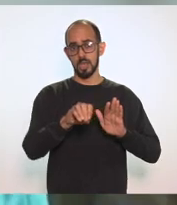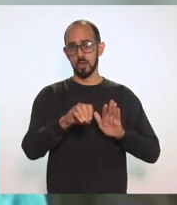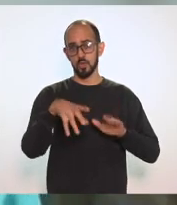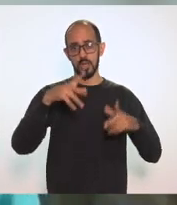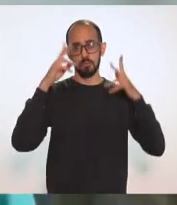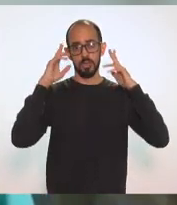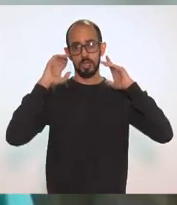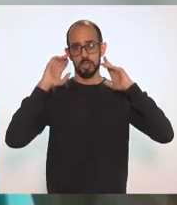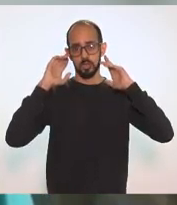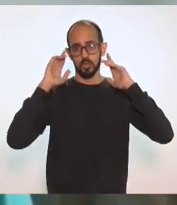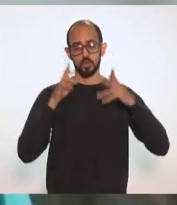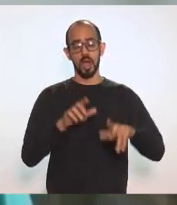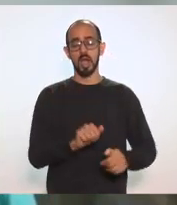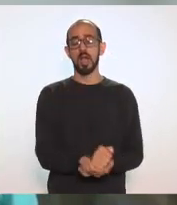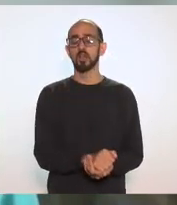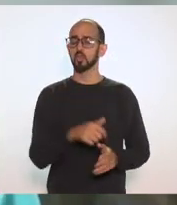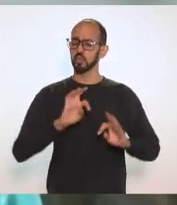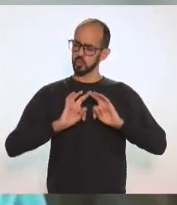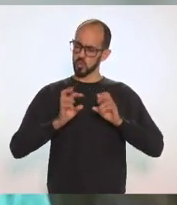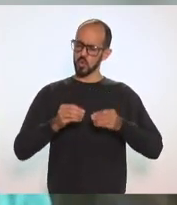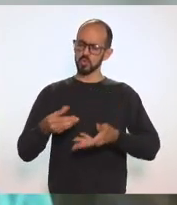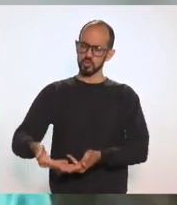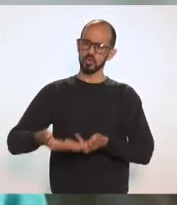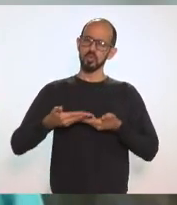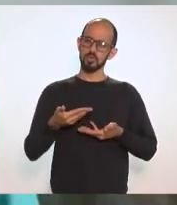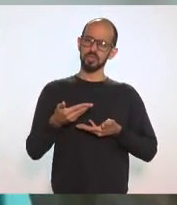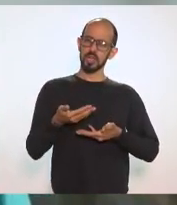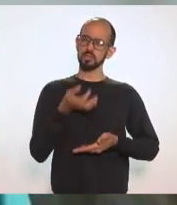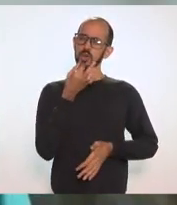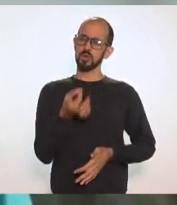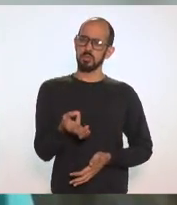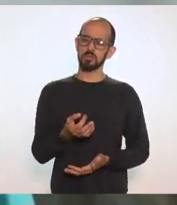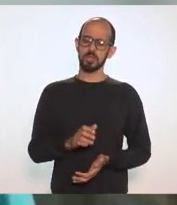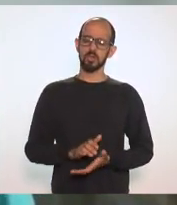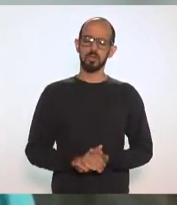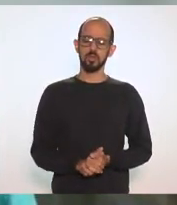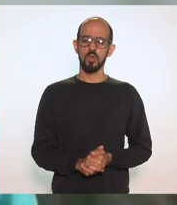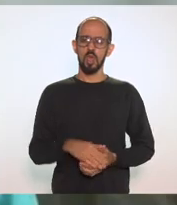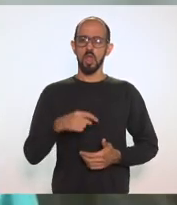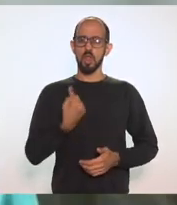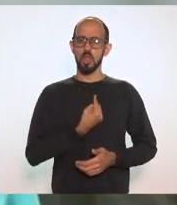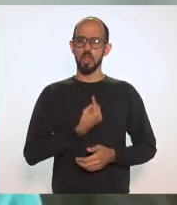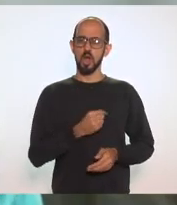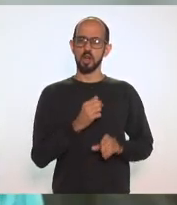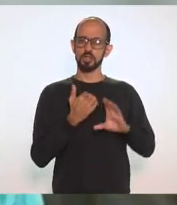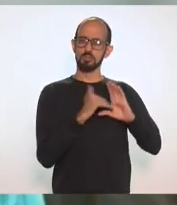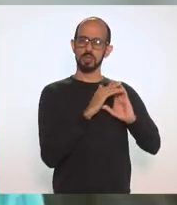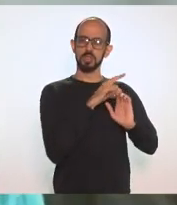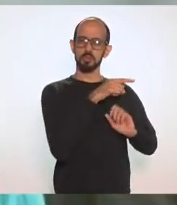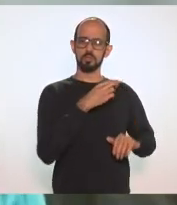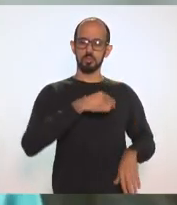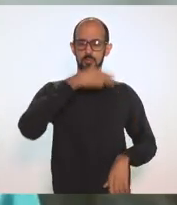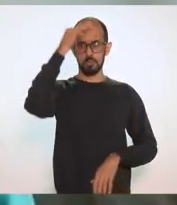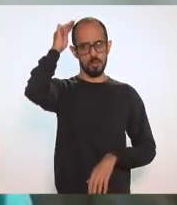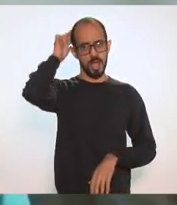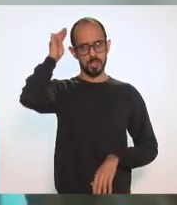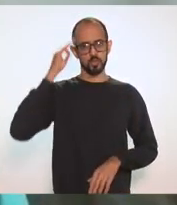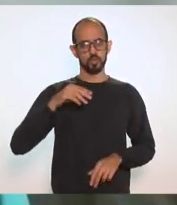mundo que foi convidado compareceu. Nós encaminhamos para o deputado Márcio Pacheco,